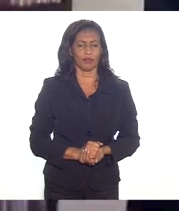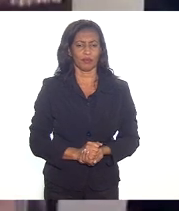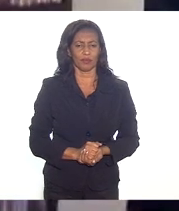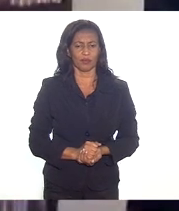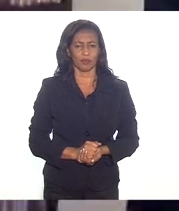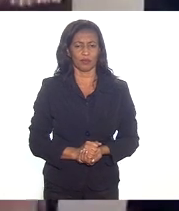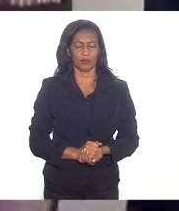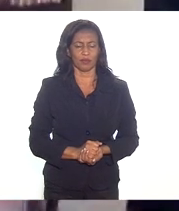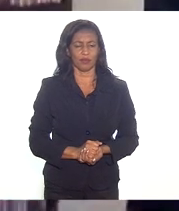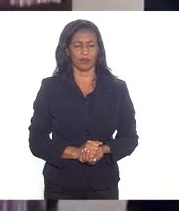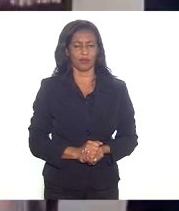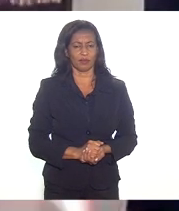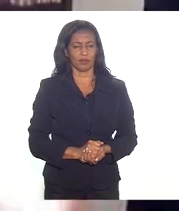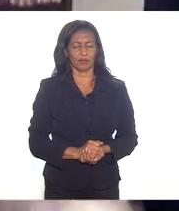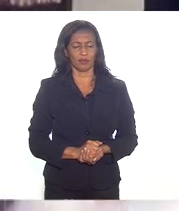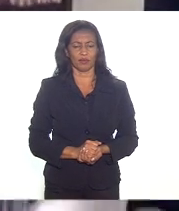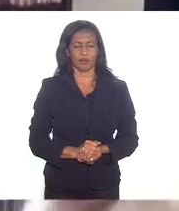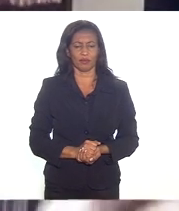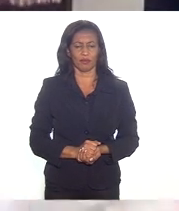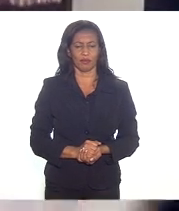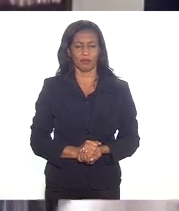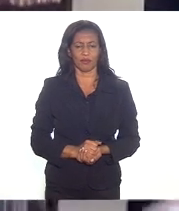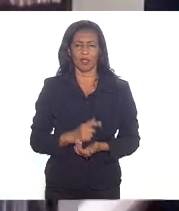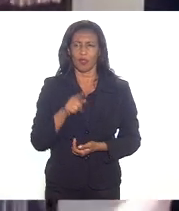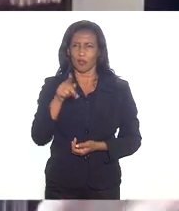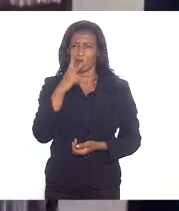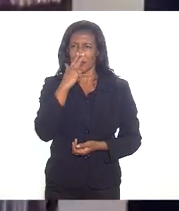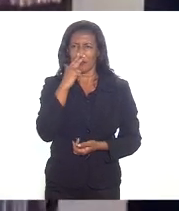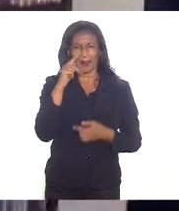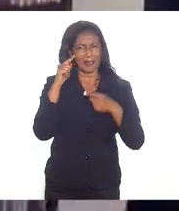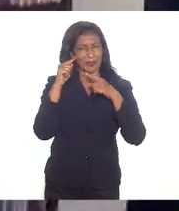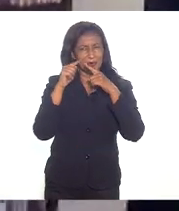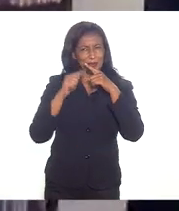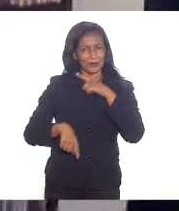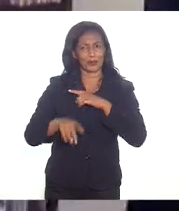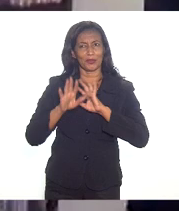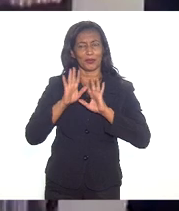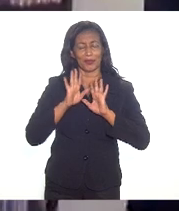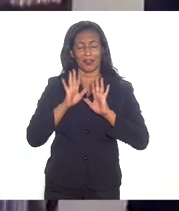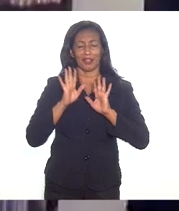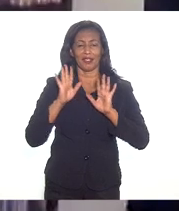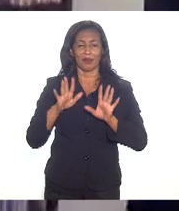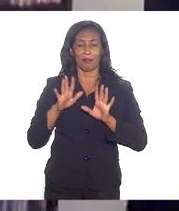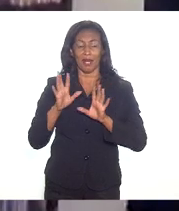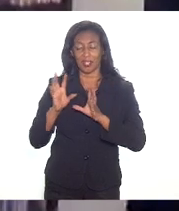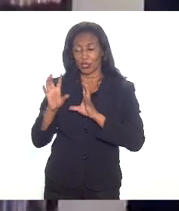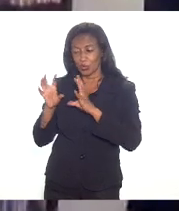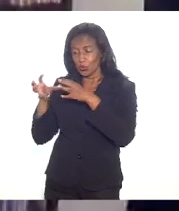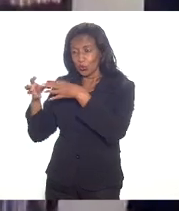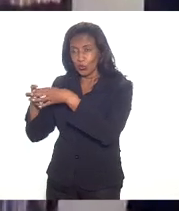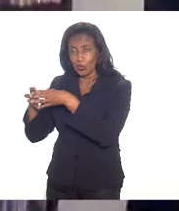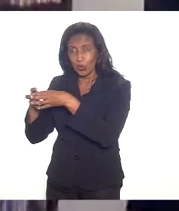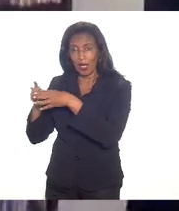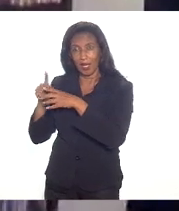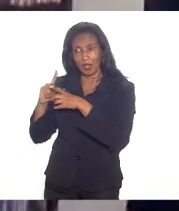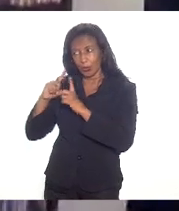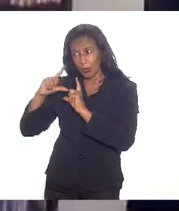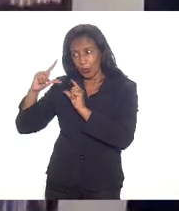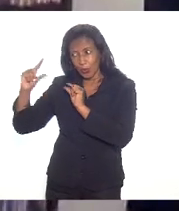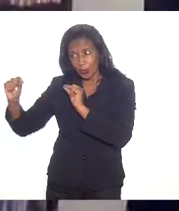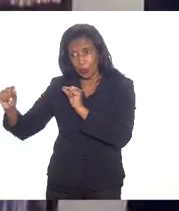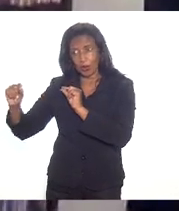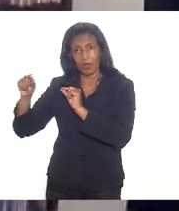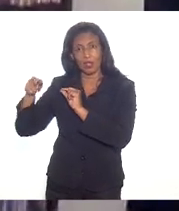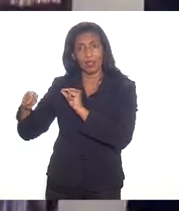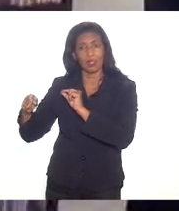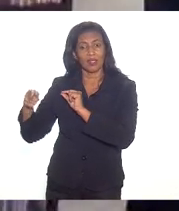já ouviu, Mauro, você parece discordar um pouco desse negócio, mas regiões do Estado do Rio de Janeiro com vocações